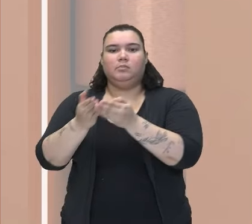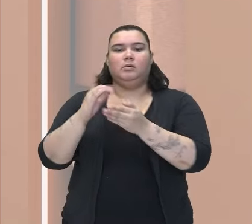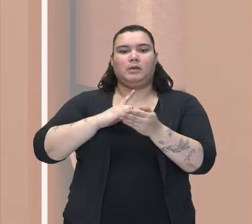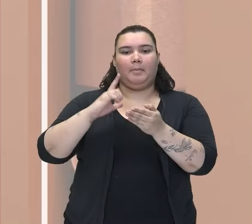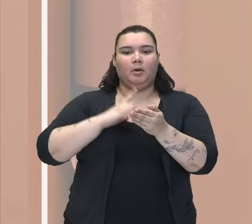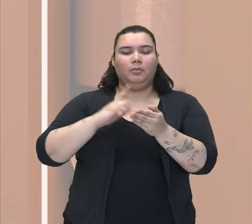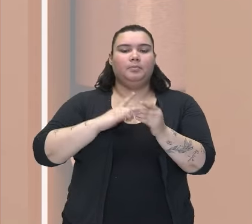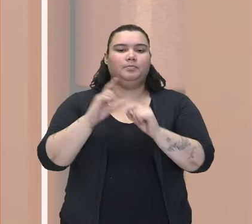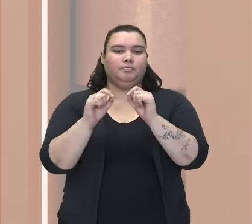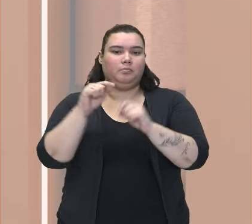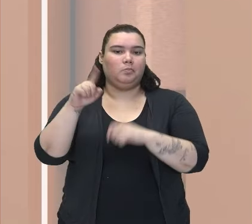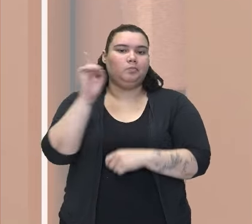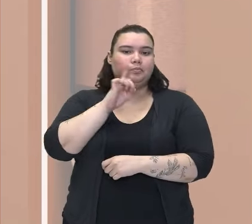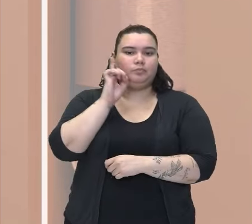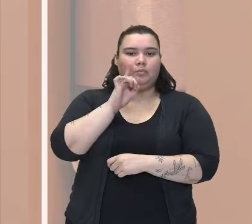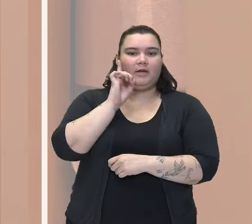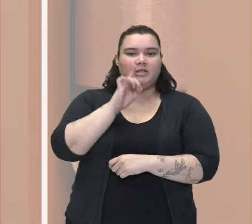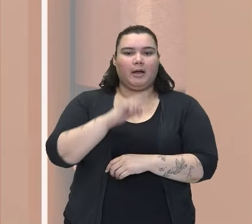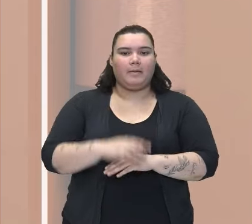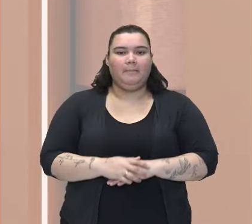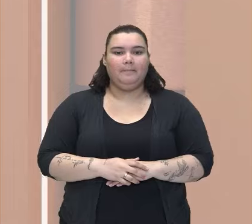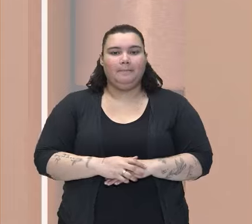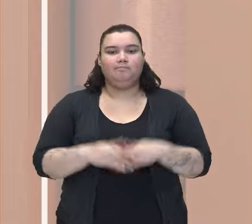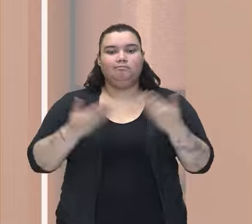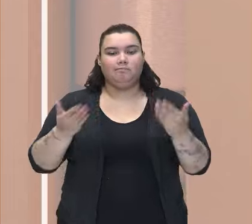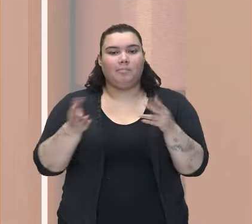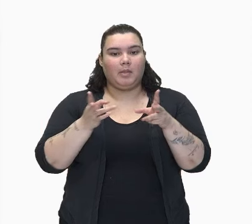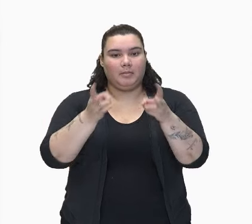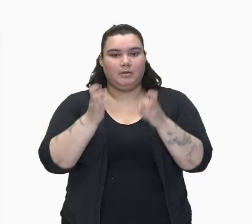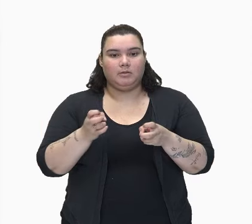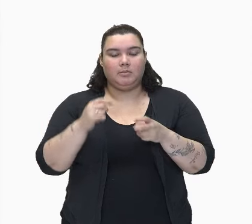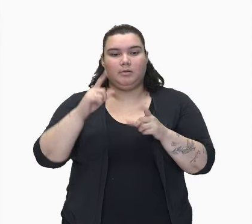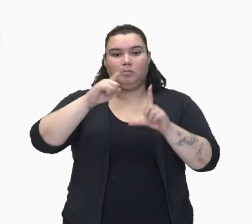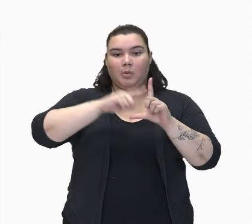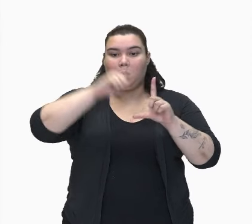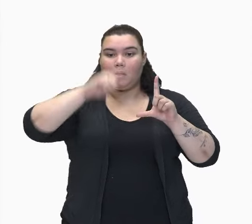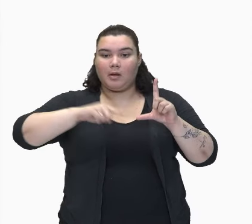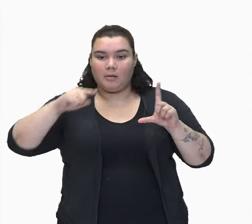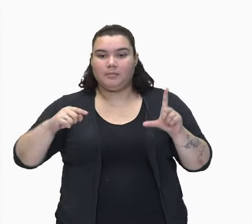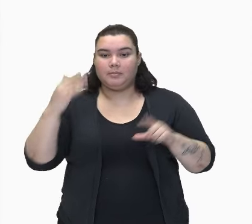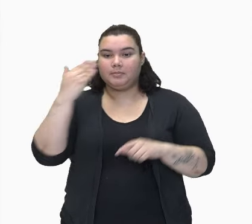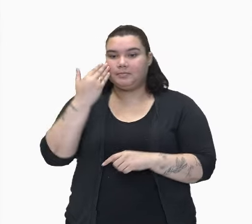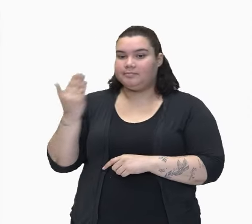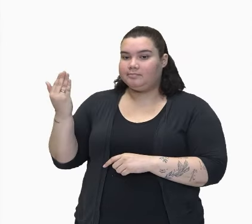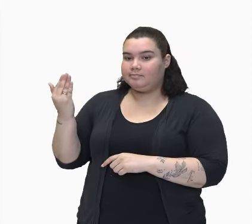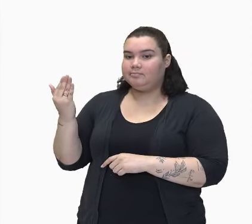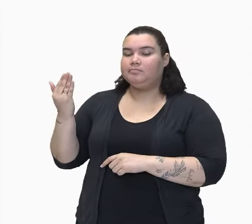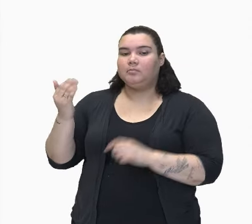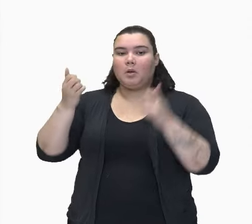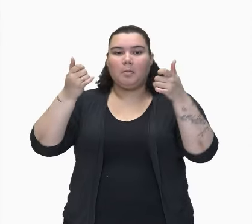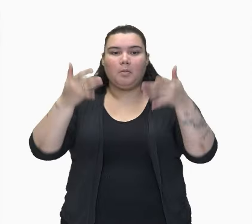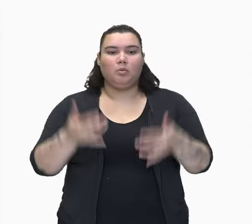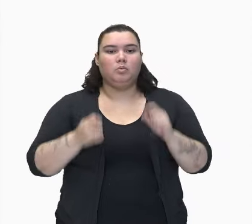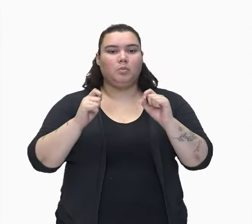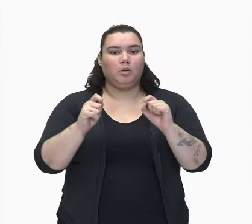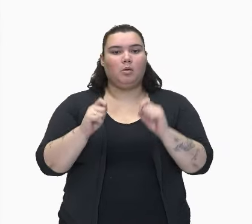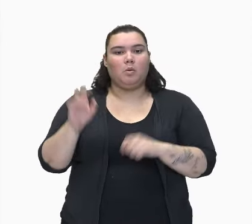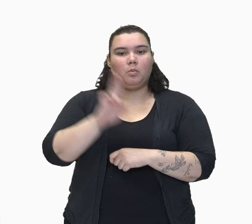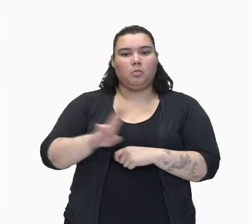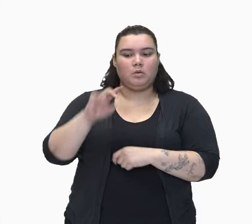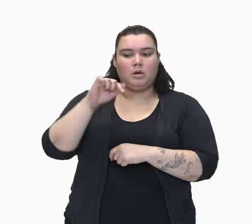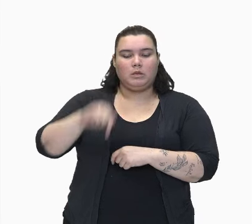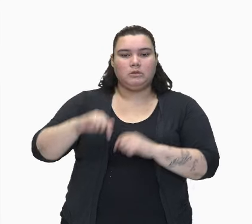da América, ok? Então, a gente observa esse gráfico agora que mostra pra gente essa extração, né, do petróleo